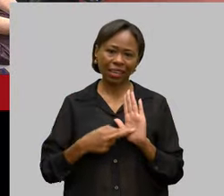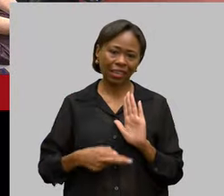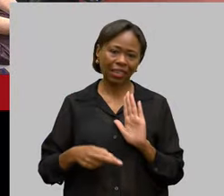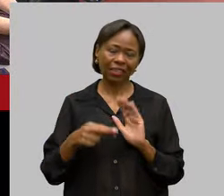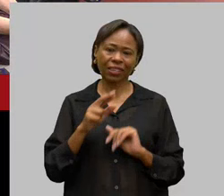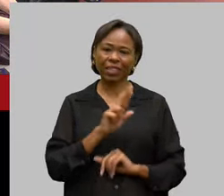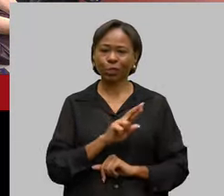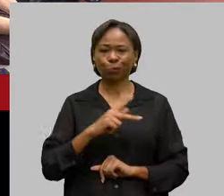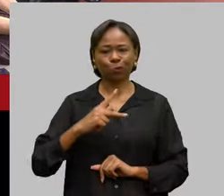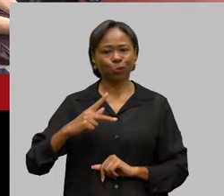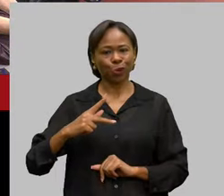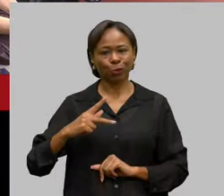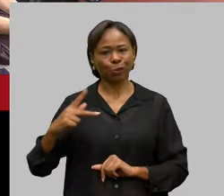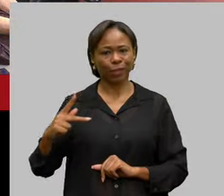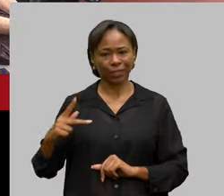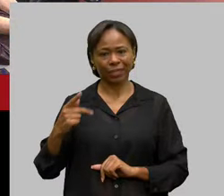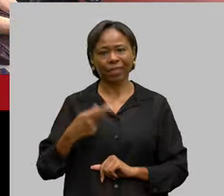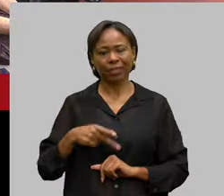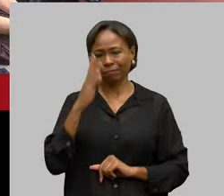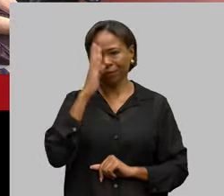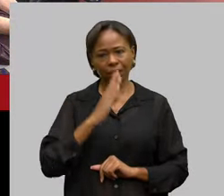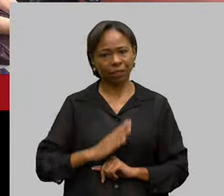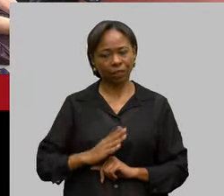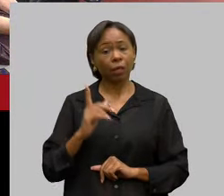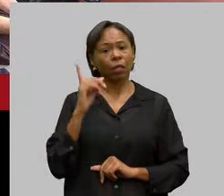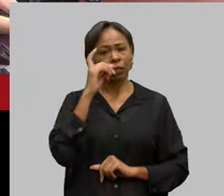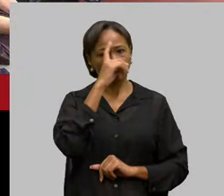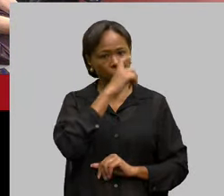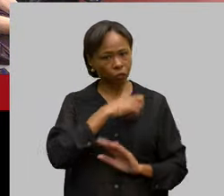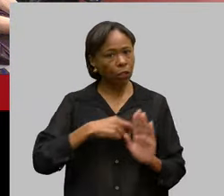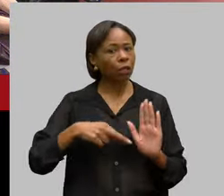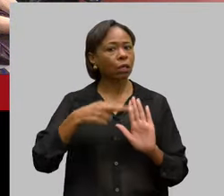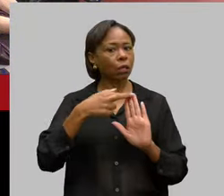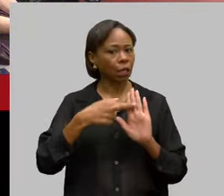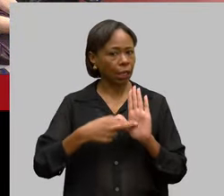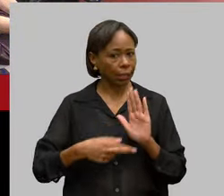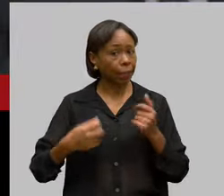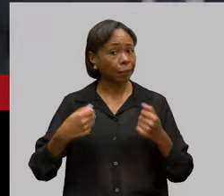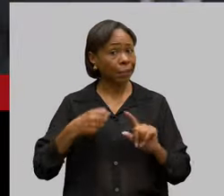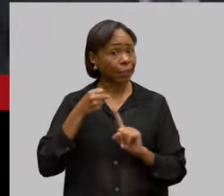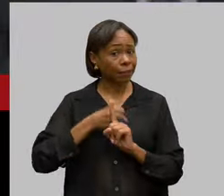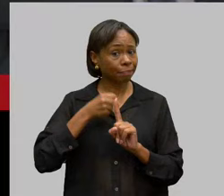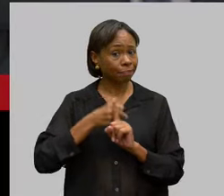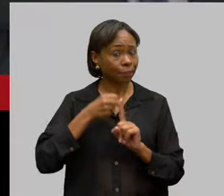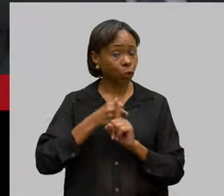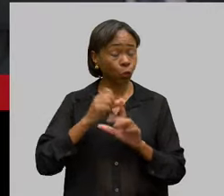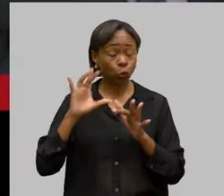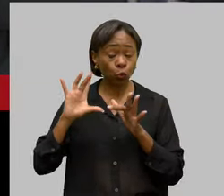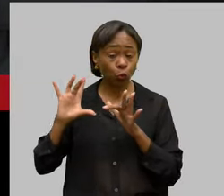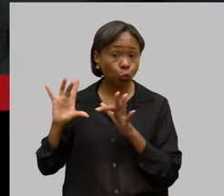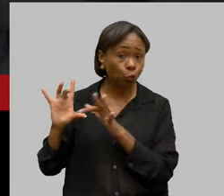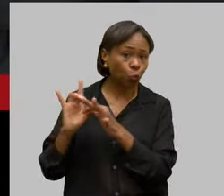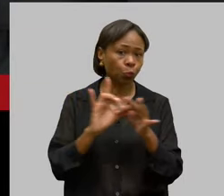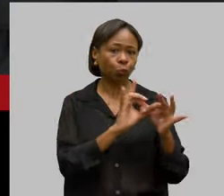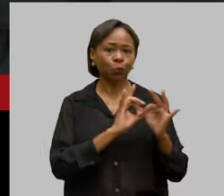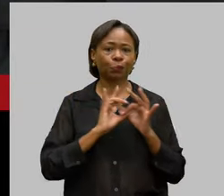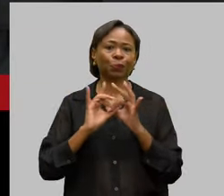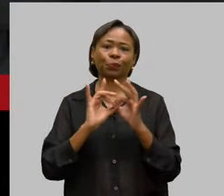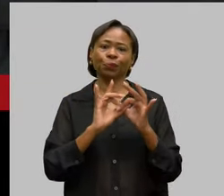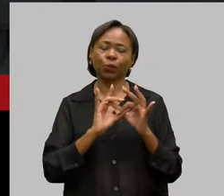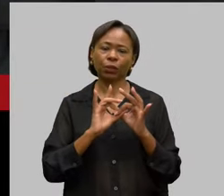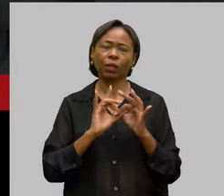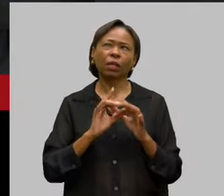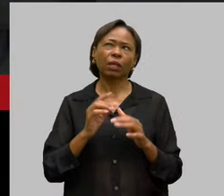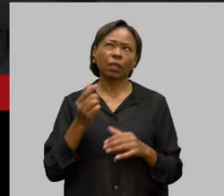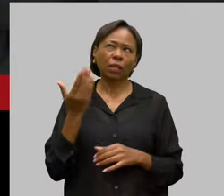situação é difícil e ela precisa da luta conjunta de todos e uma grande coisa que tá acontecendo nos últimos